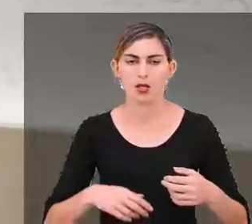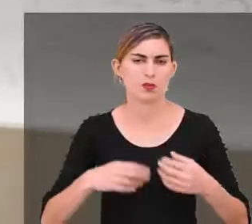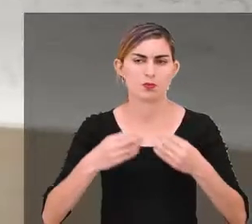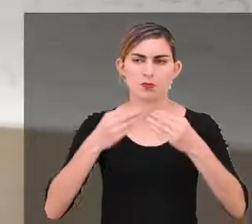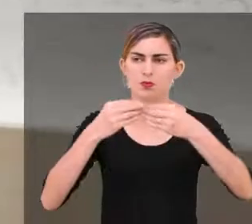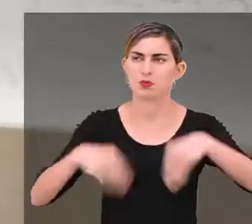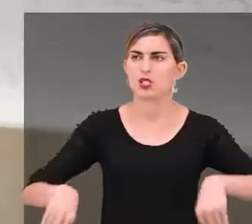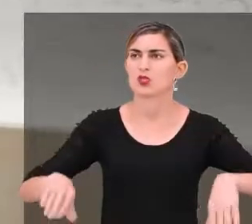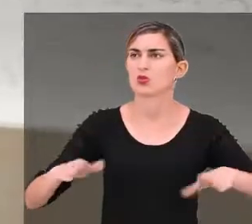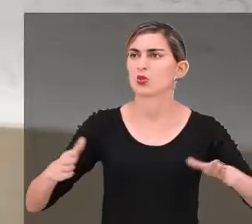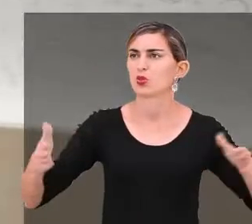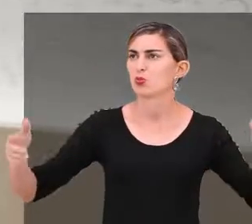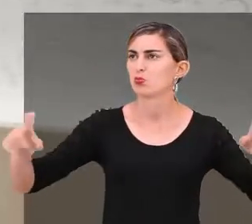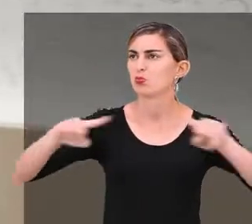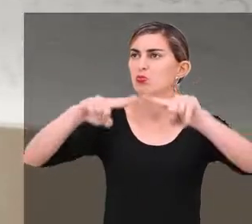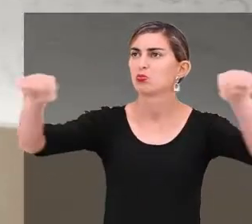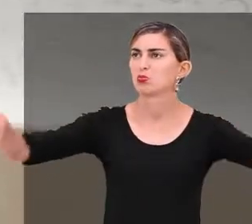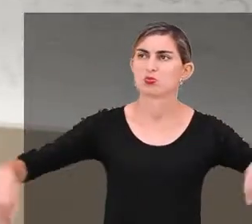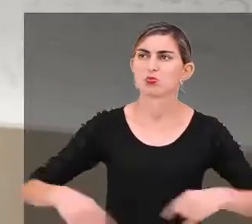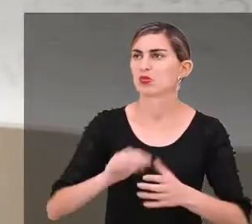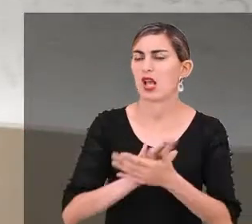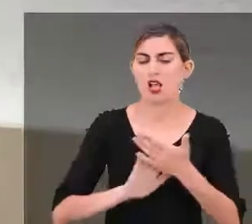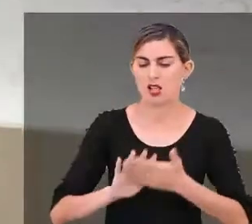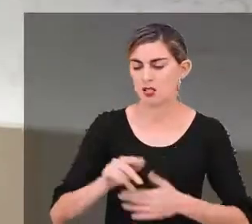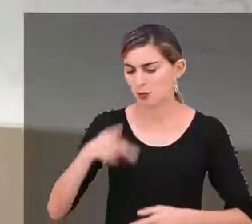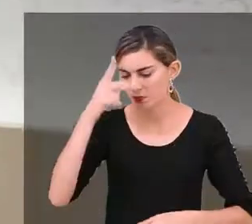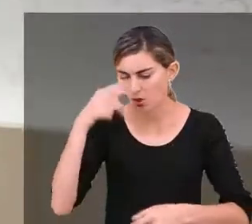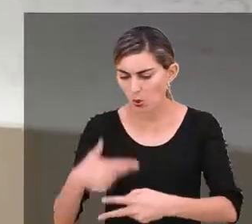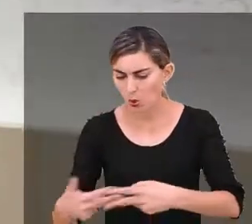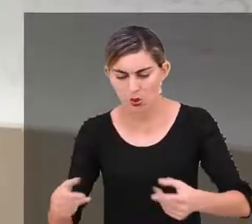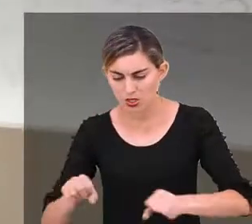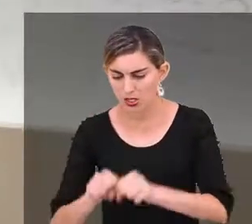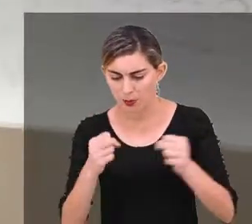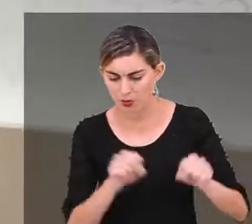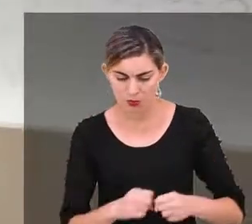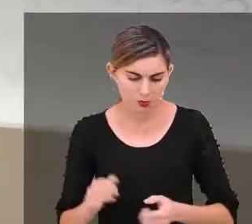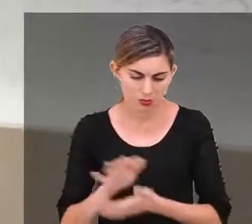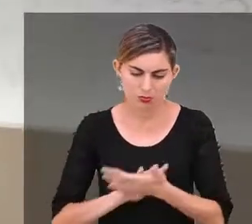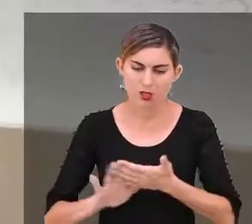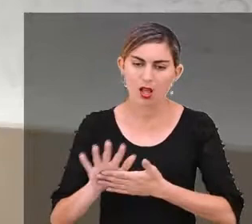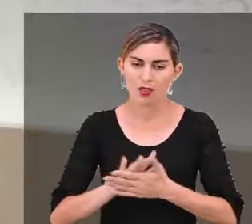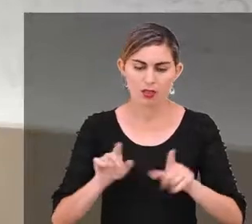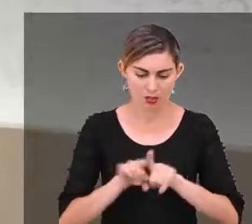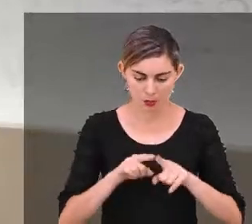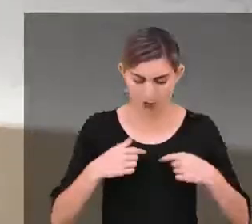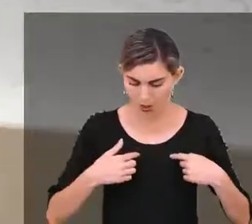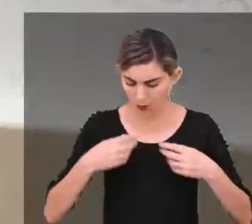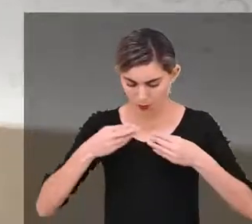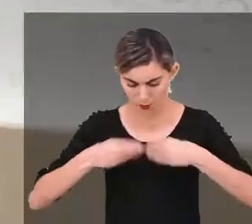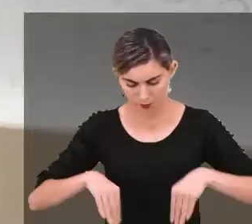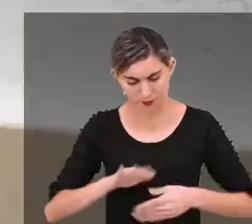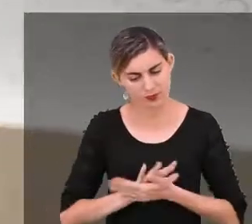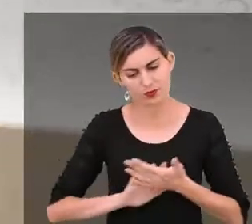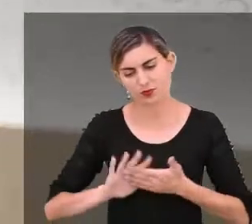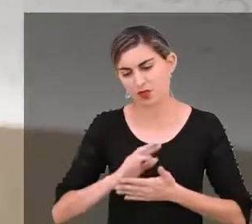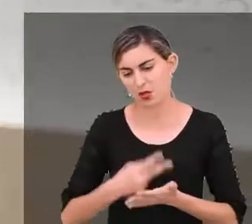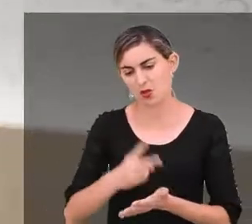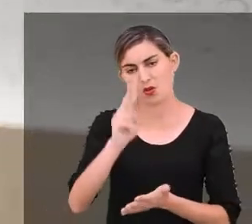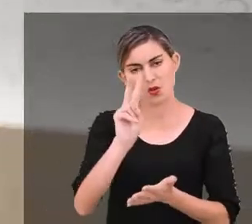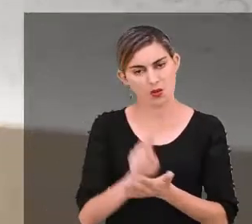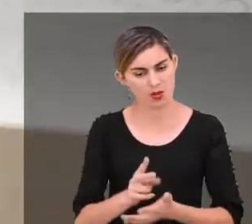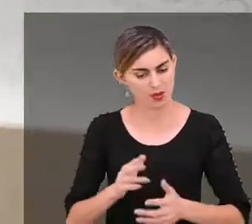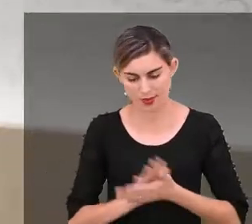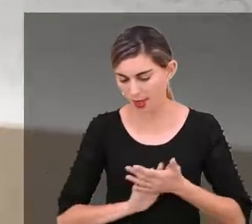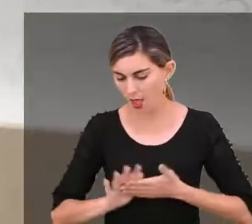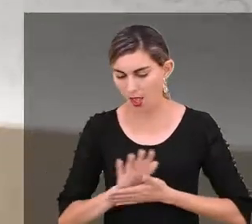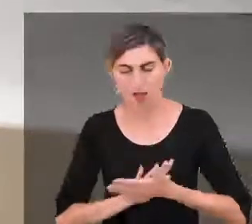danos de patrimônio, né? Os objetos não se quebraram e nem o funcionário caiu ou